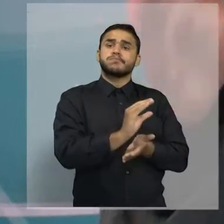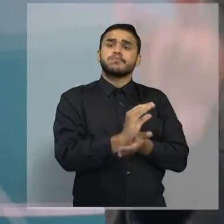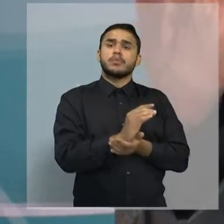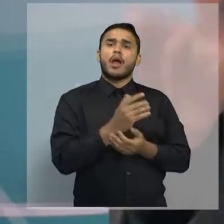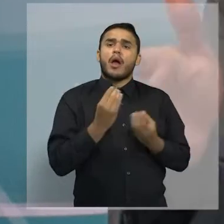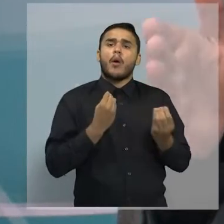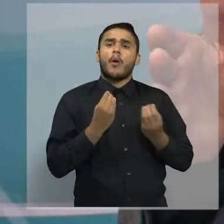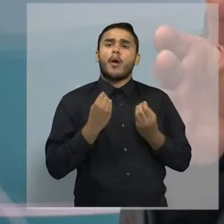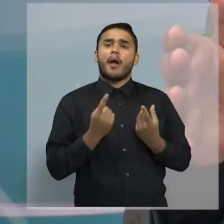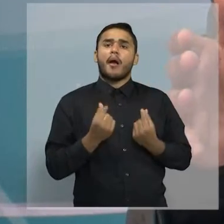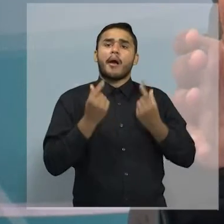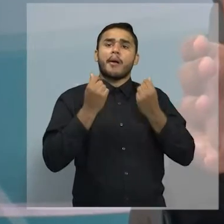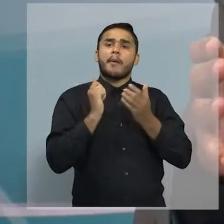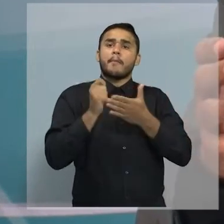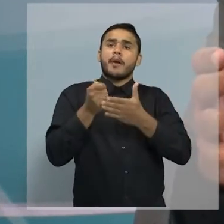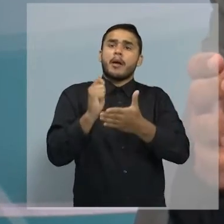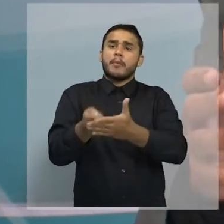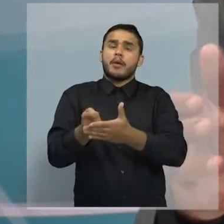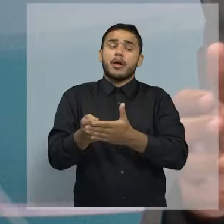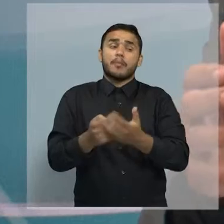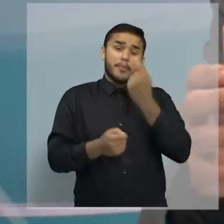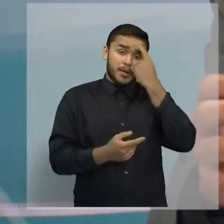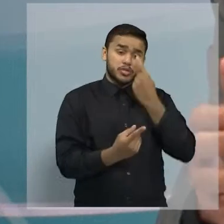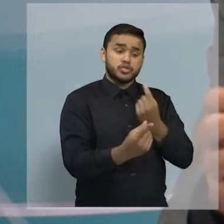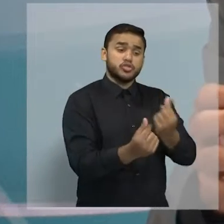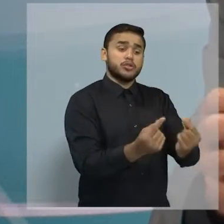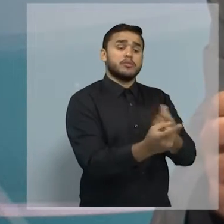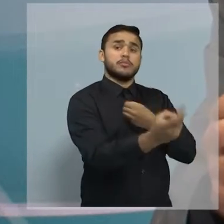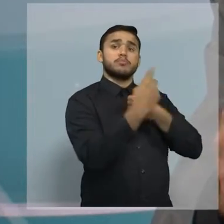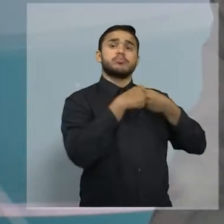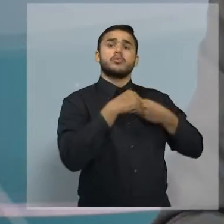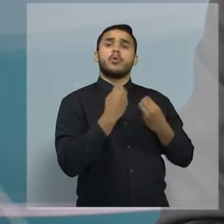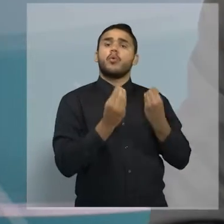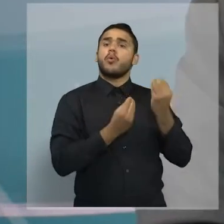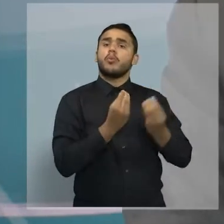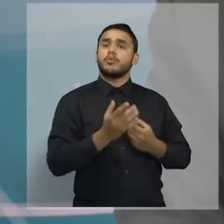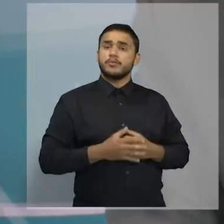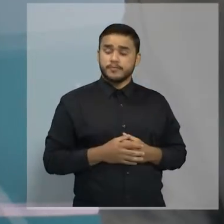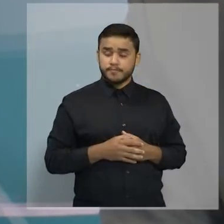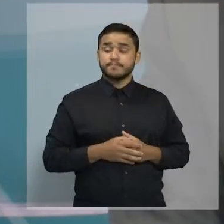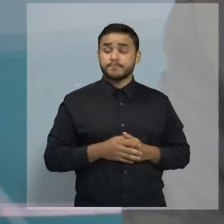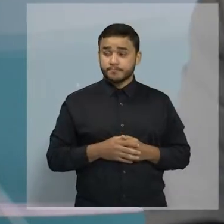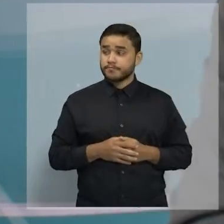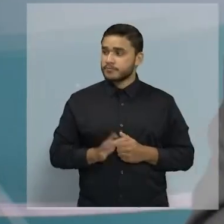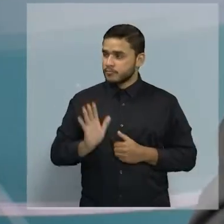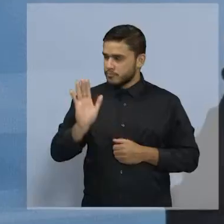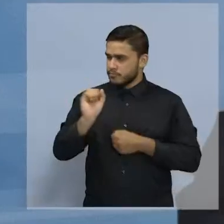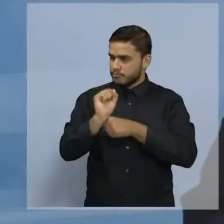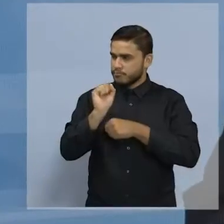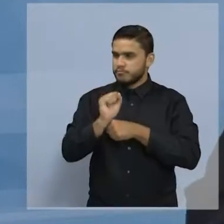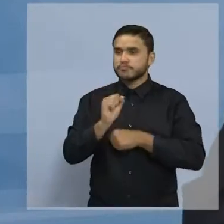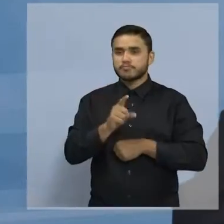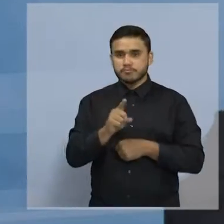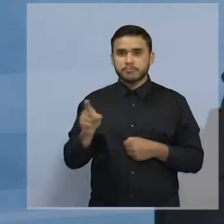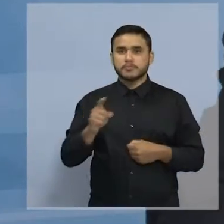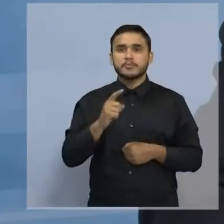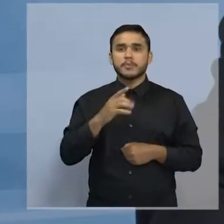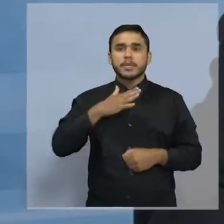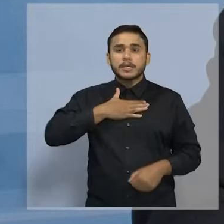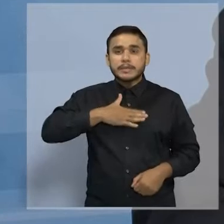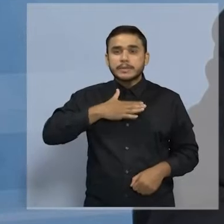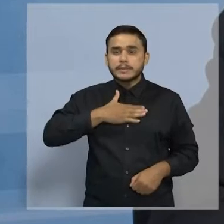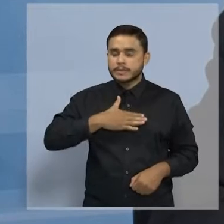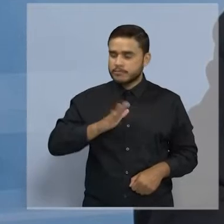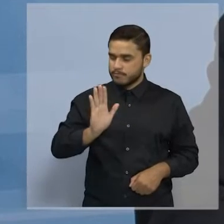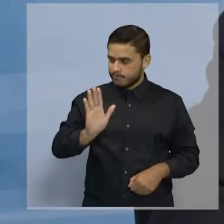pensado no gasto, a gente não tem pensado em como é que nós vamos trabalhar esse fluxo de entrada. Bom, eu vou fazer o nosso primeiro intervalo, porque a produção